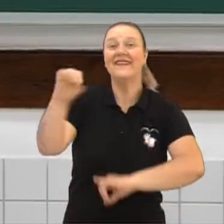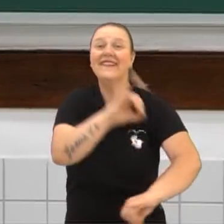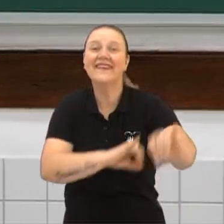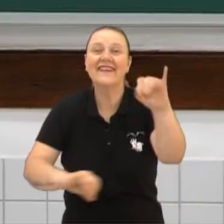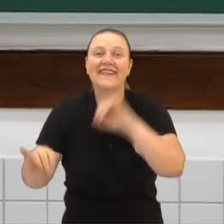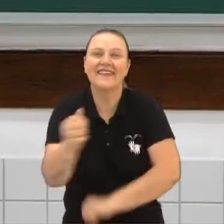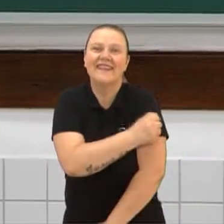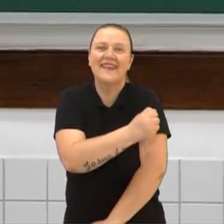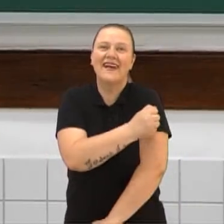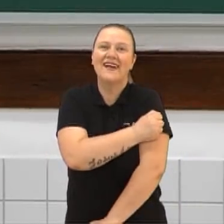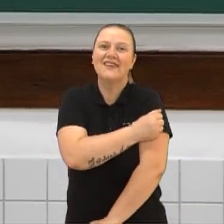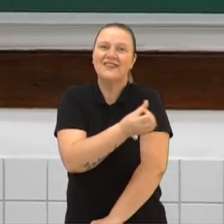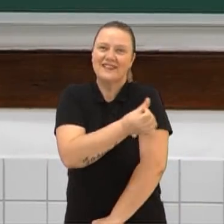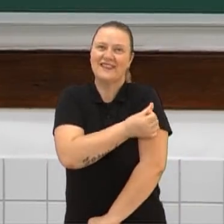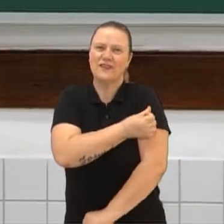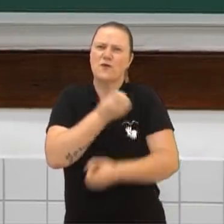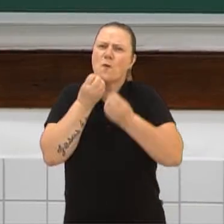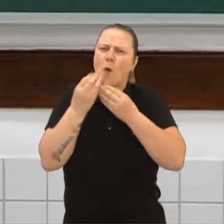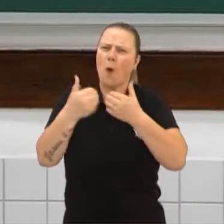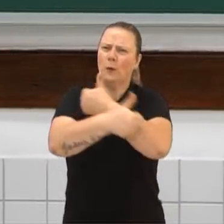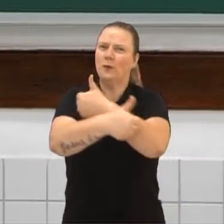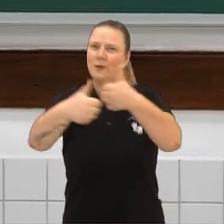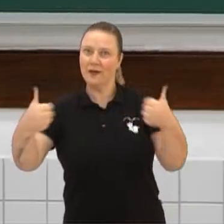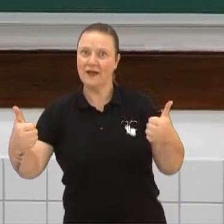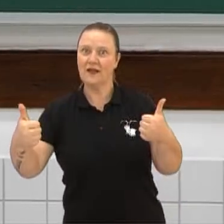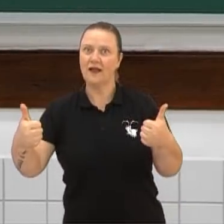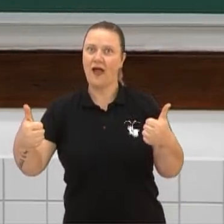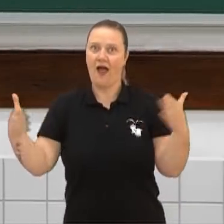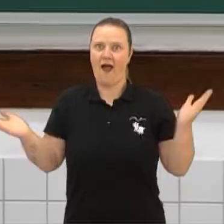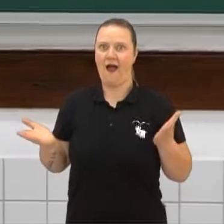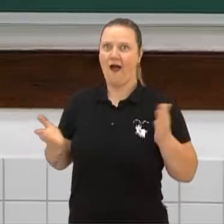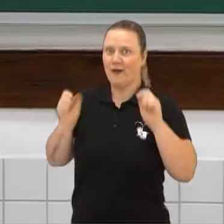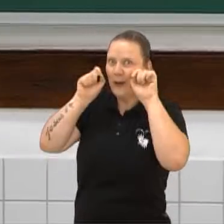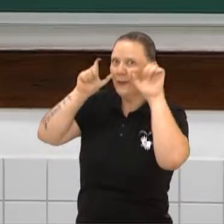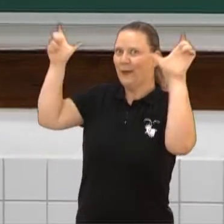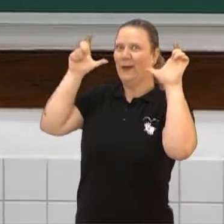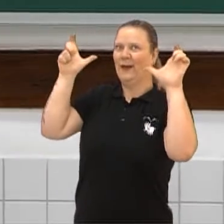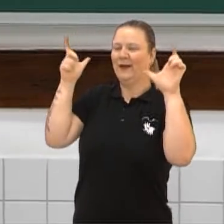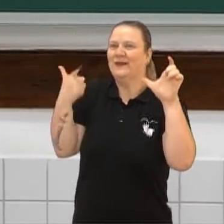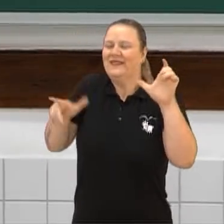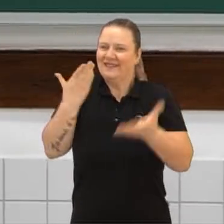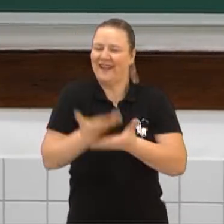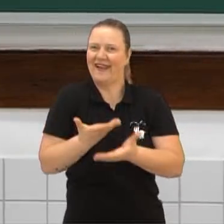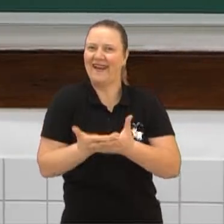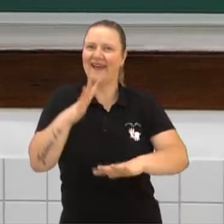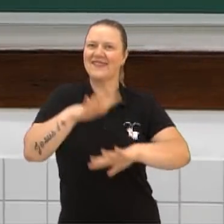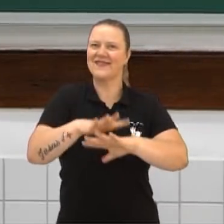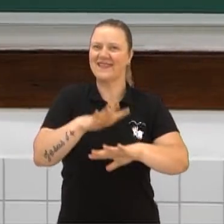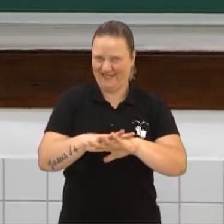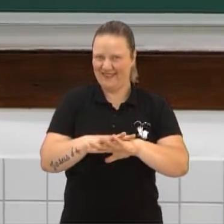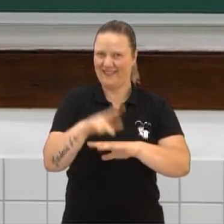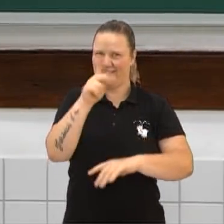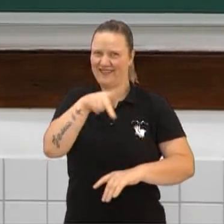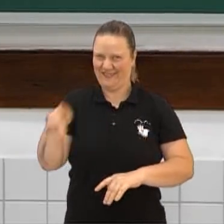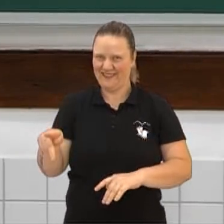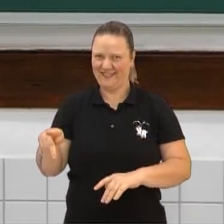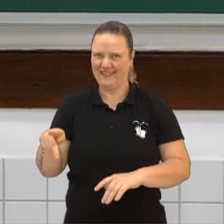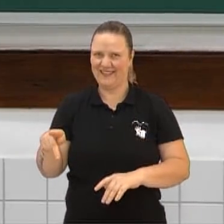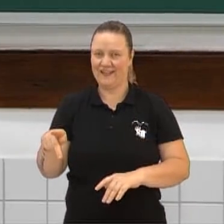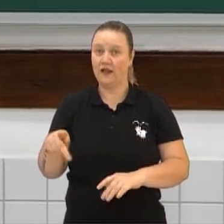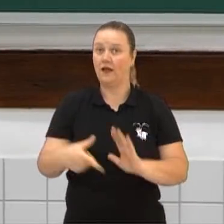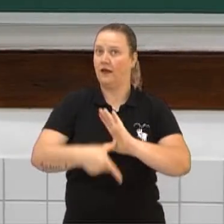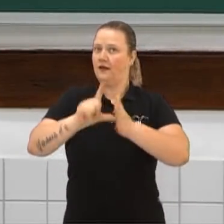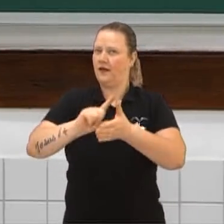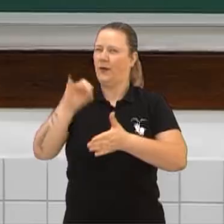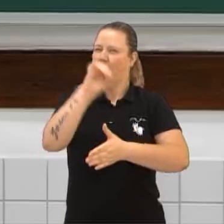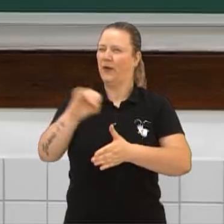Olá, galerinha do sexto ano, tudo bem com vocês? Prontinhos para mais uma aulinha de matemática aqui com a professora Neomar? Vamos lá? Mas